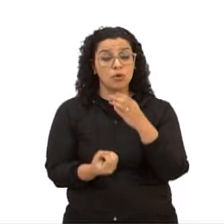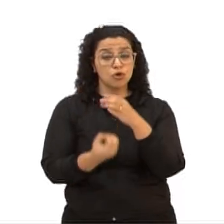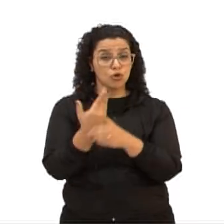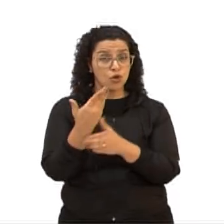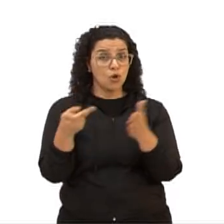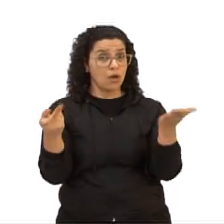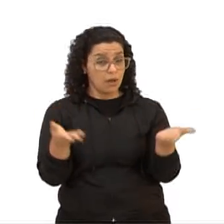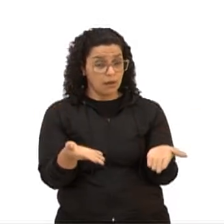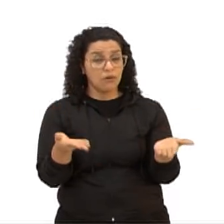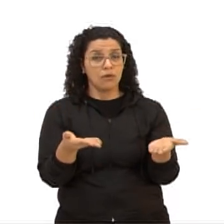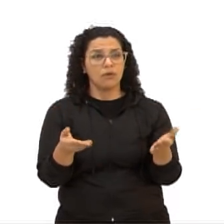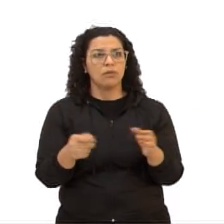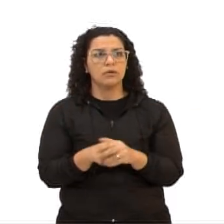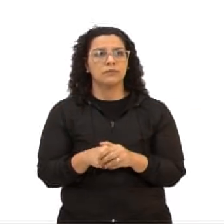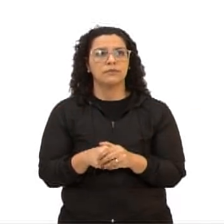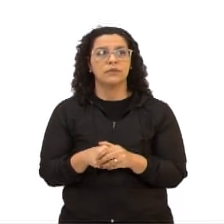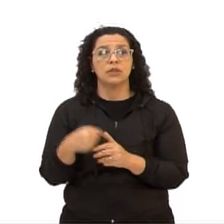surgimento